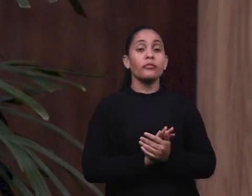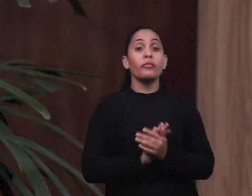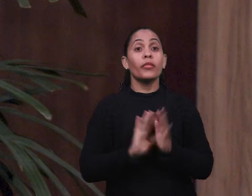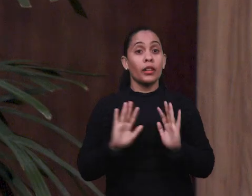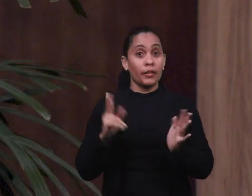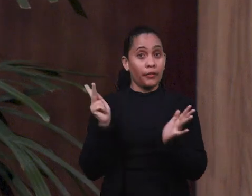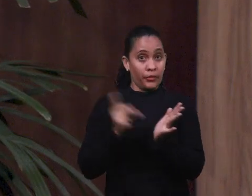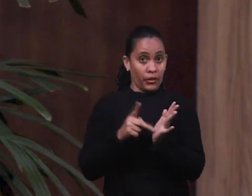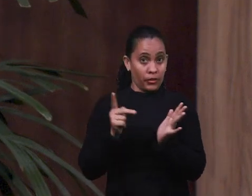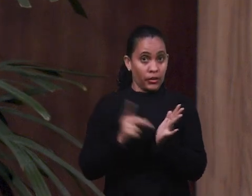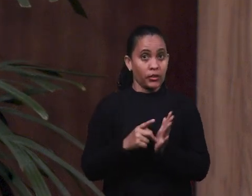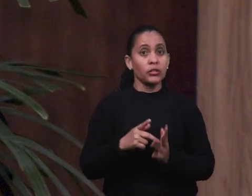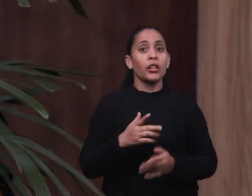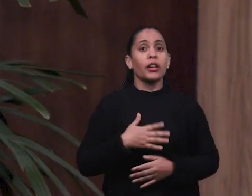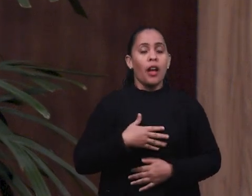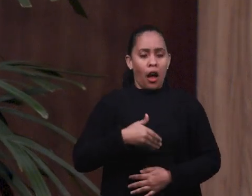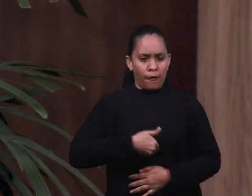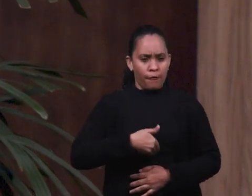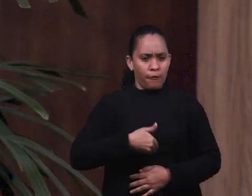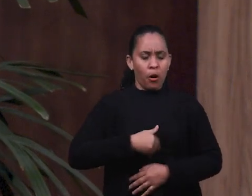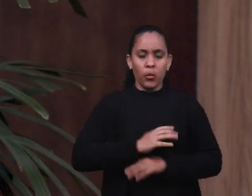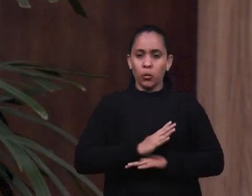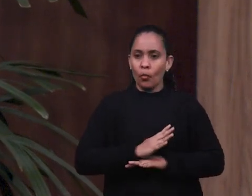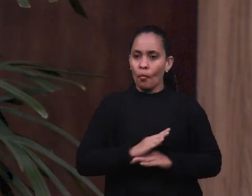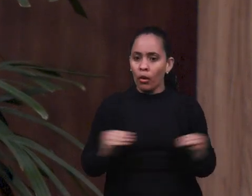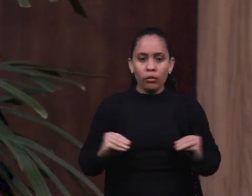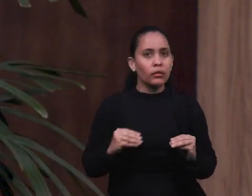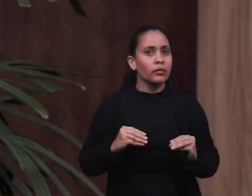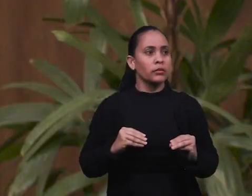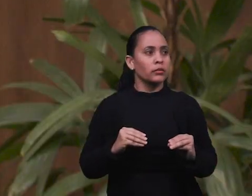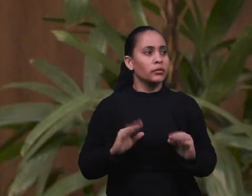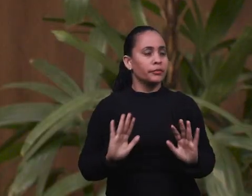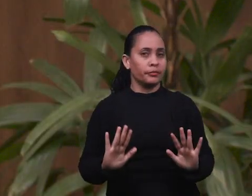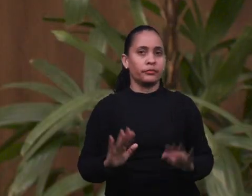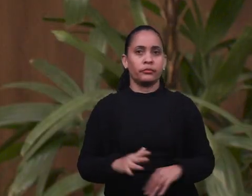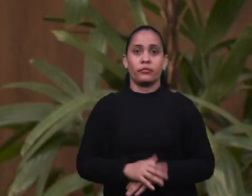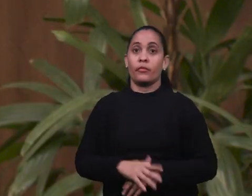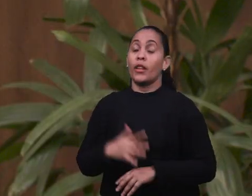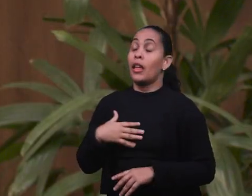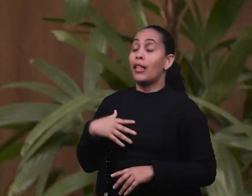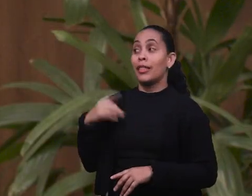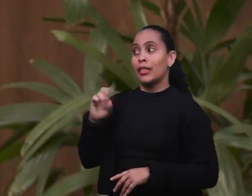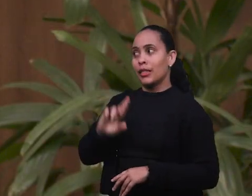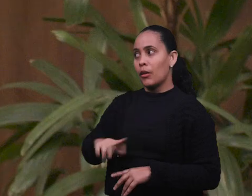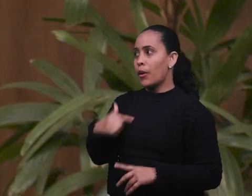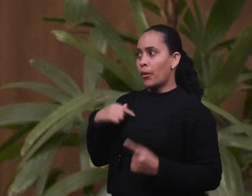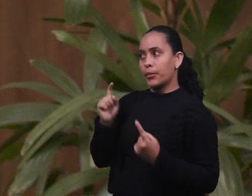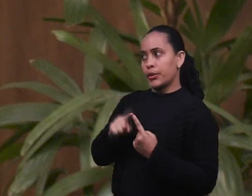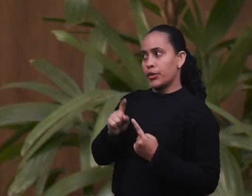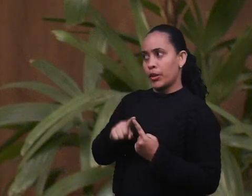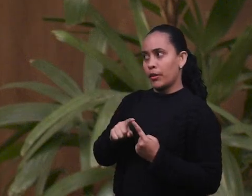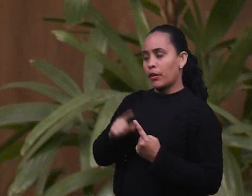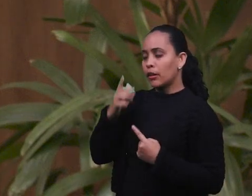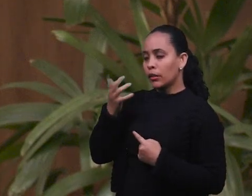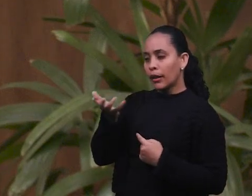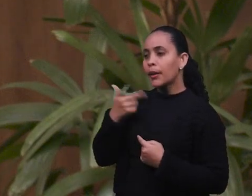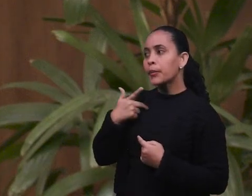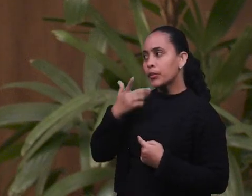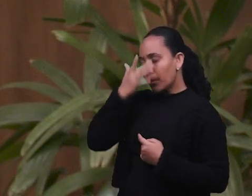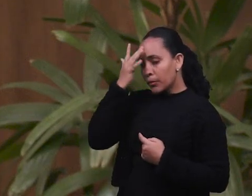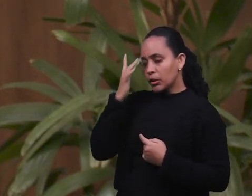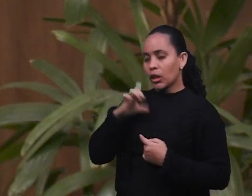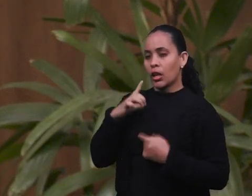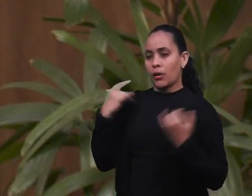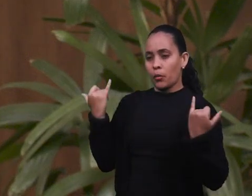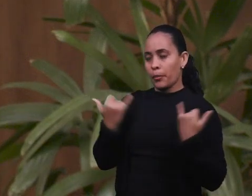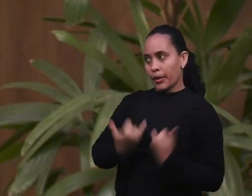que eles tiram totalmente a fome? Isso é saudável? Não é o objetivo da gente. A gente quer que a pessoa tenha um